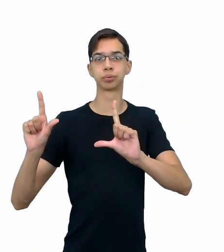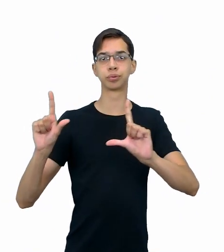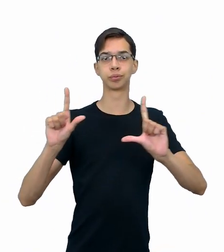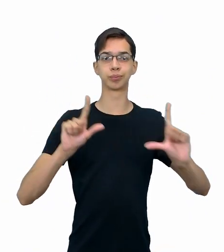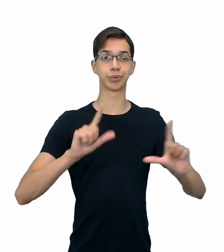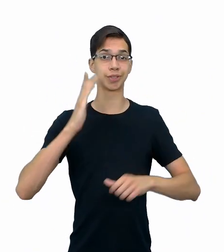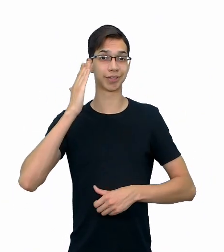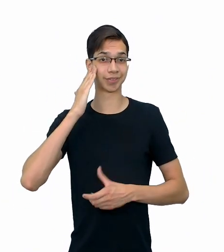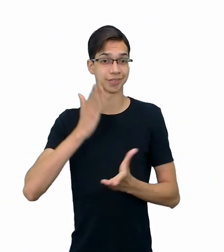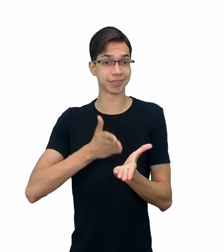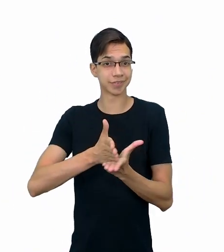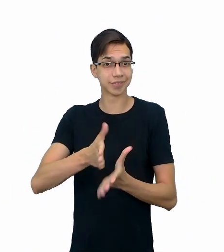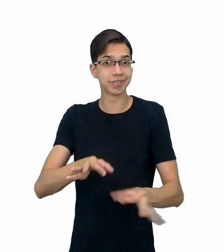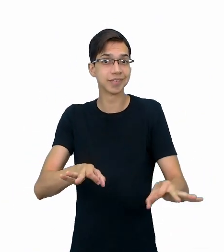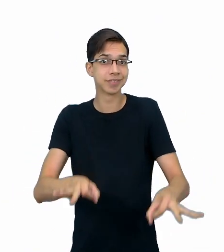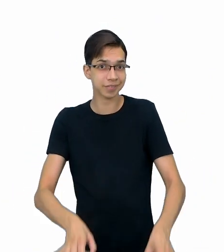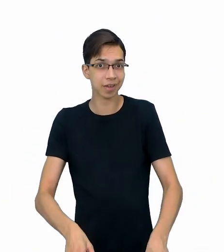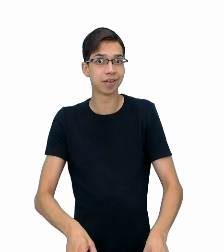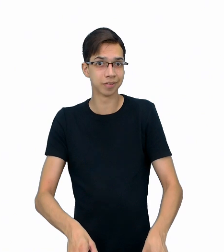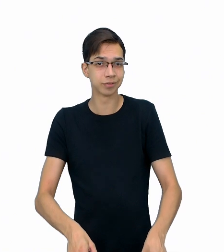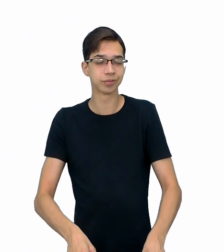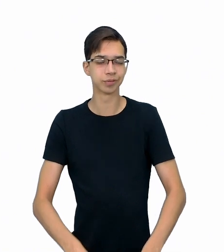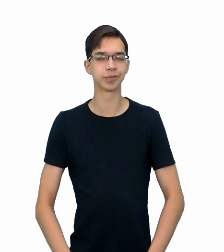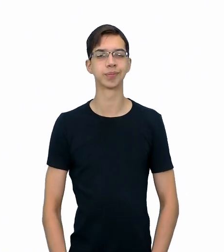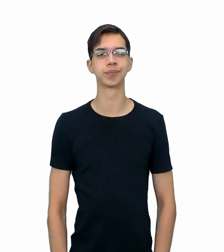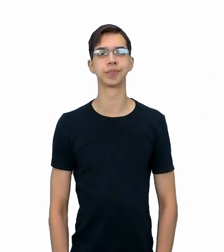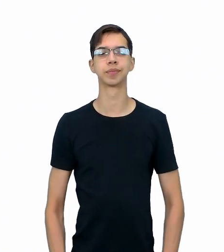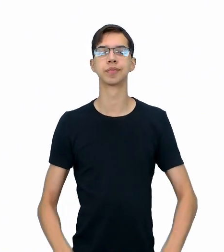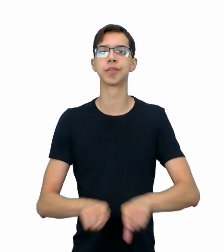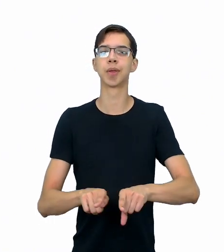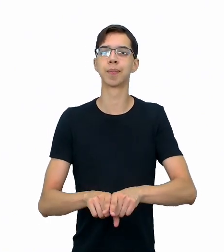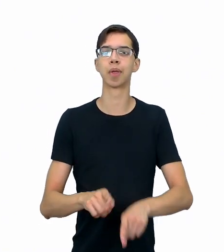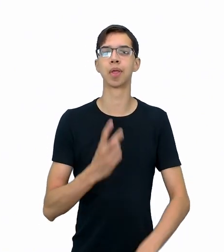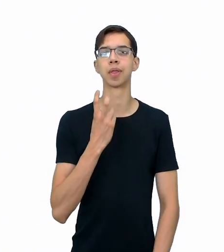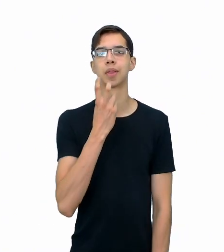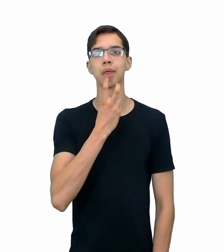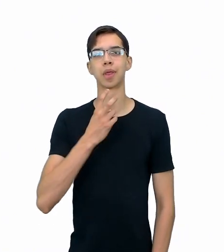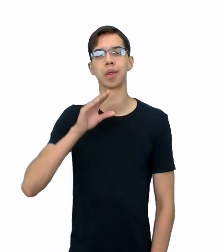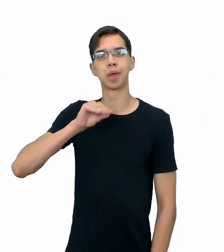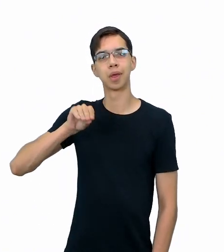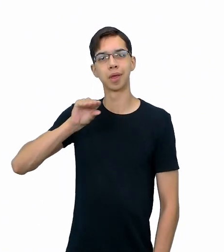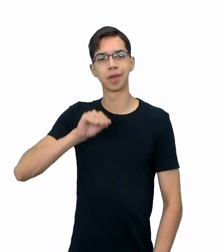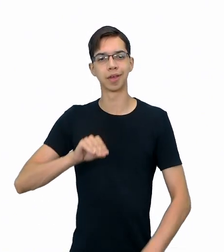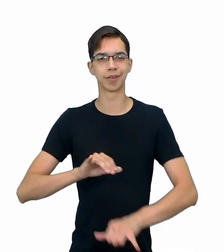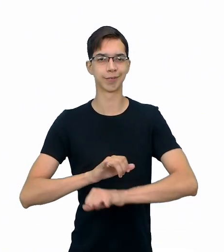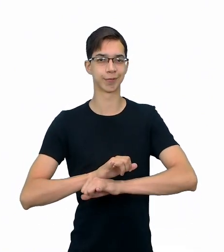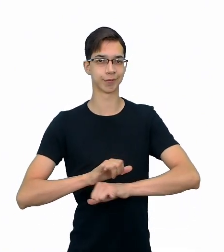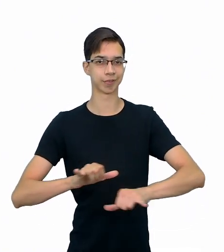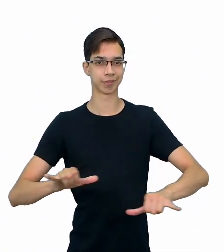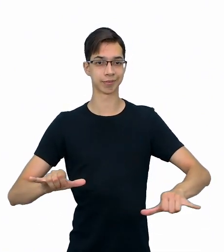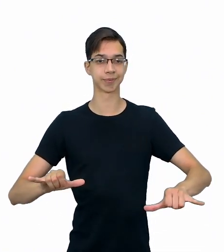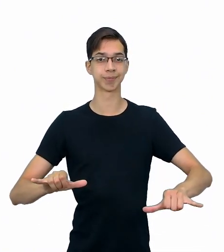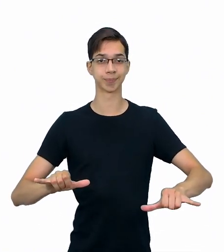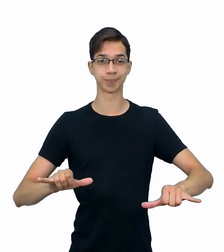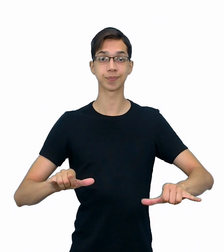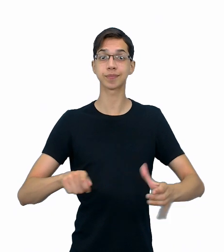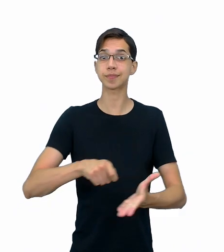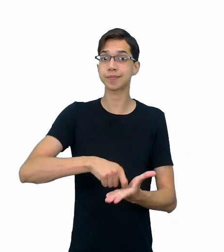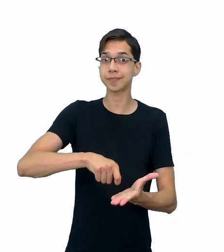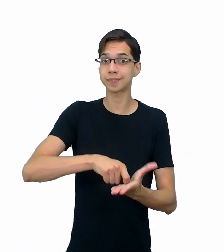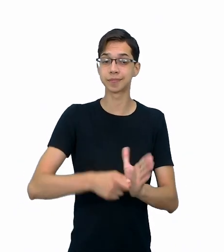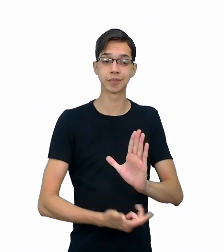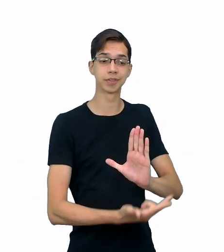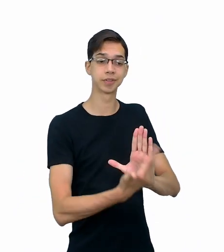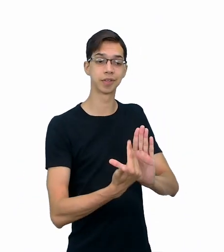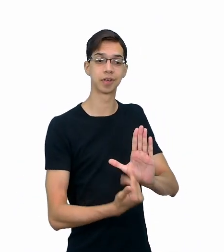da representação escrita. Falar sobre um desenho que recebeu, falar sobre o desenho